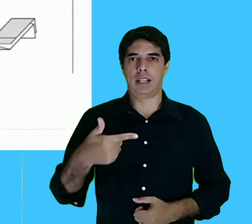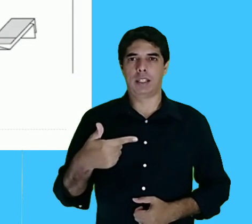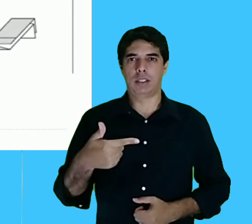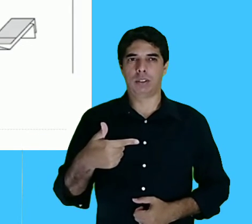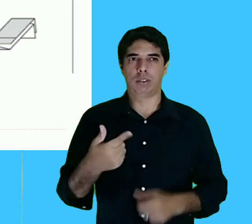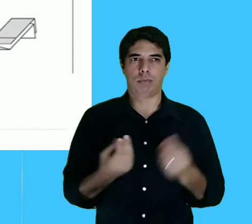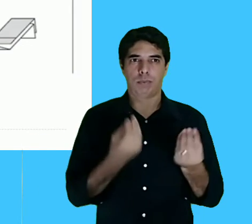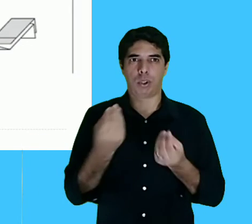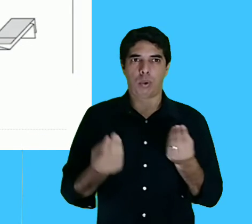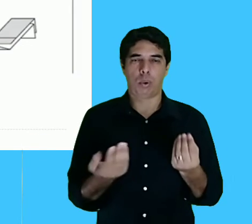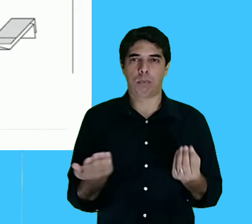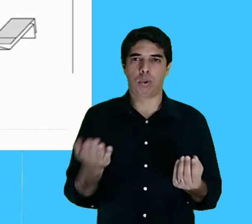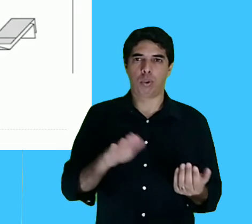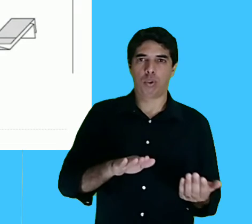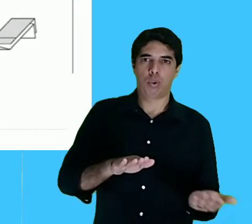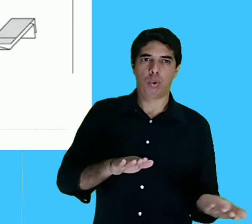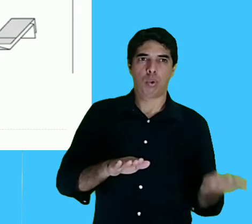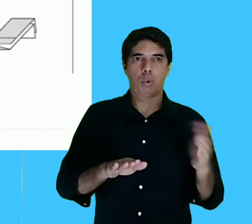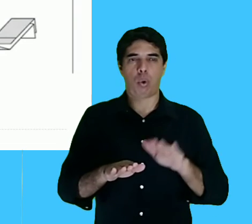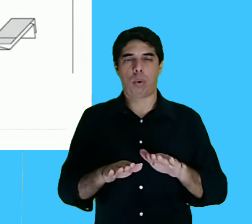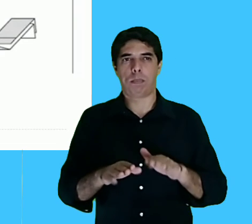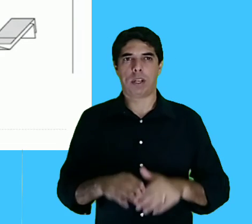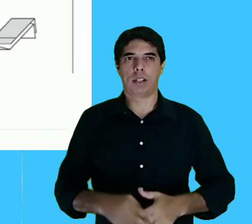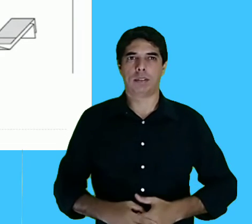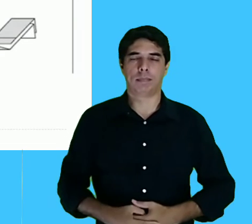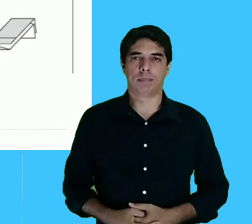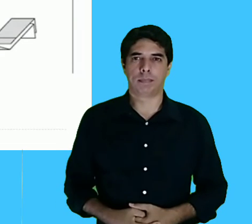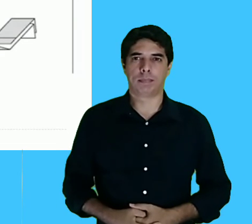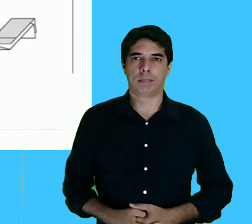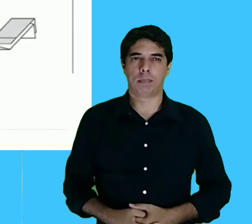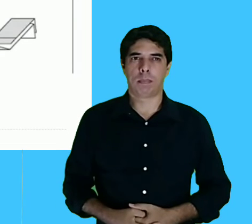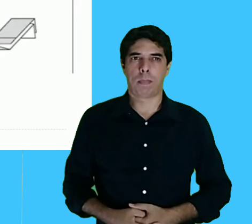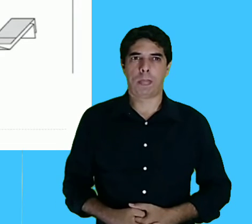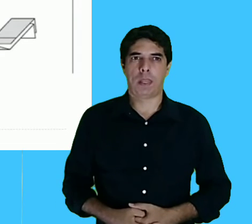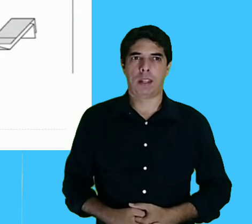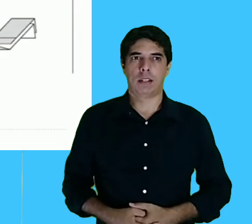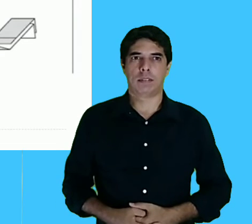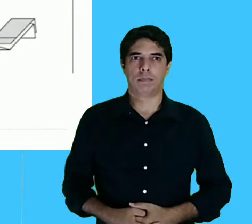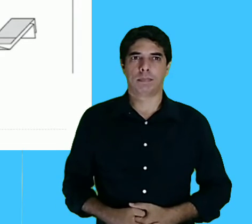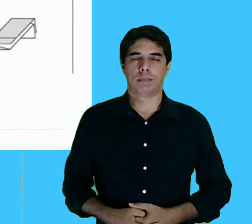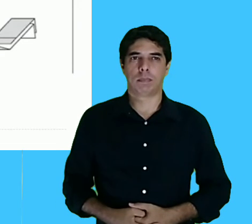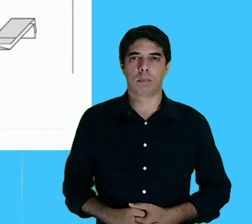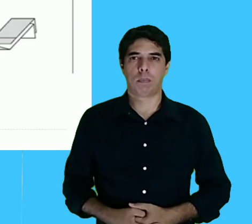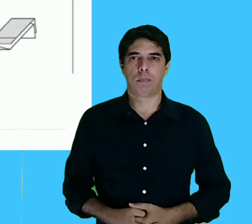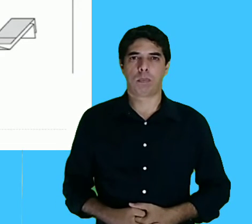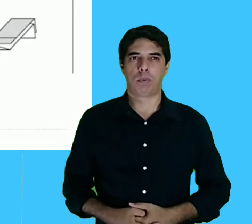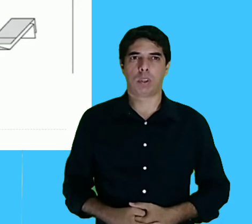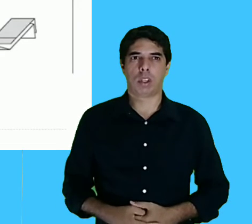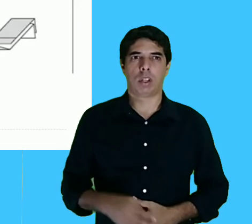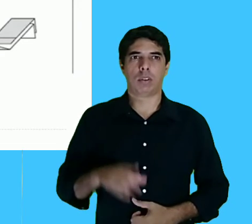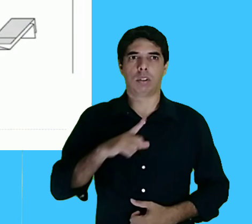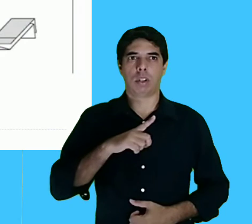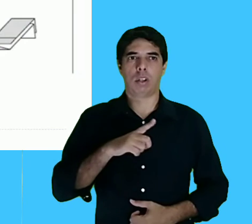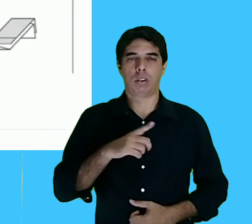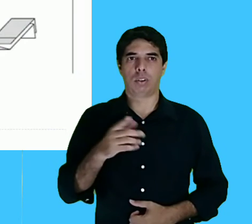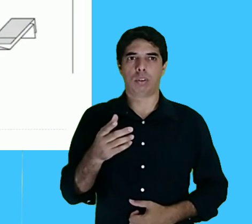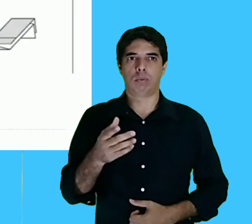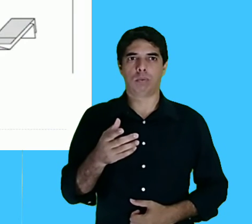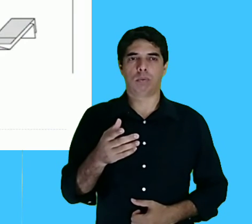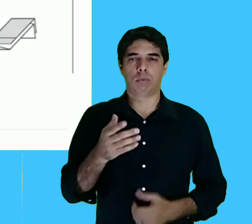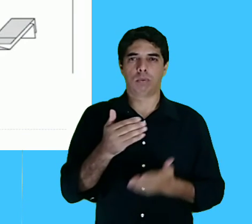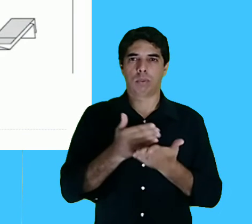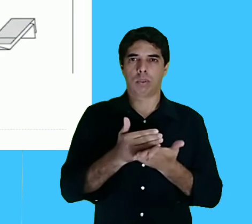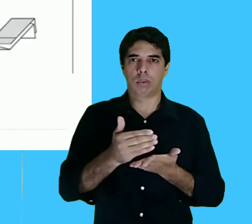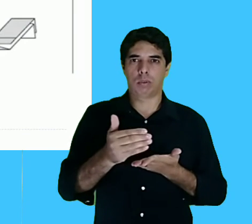dobramento da folha A2. A norma traz todas as dimensões. Os dobramentos eles iniciam do